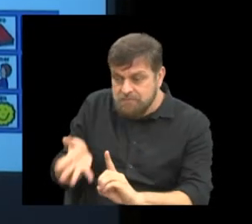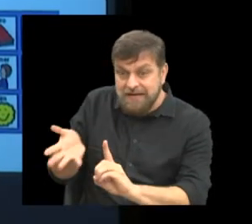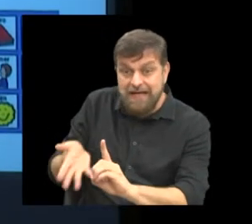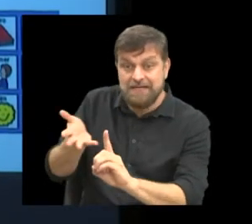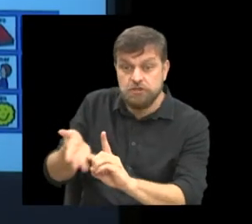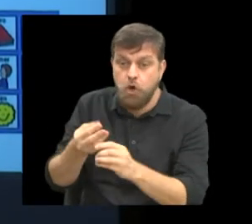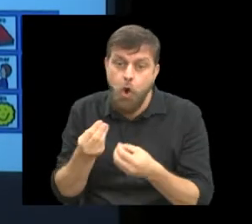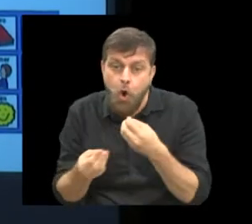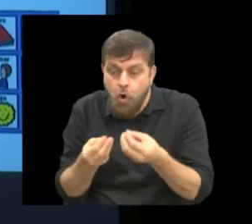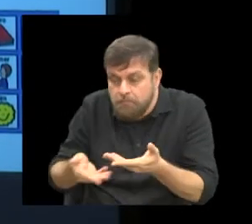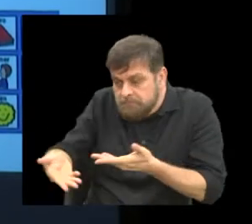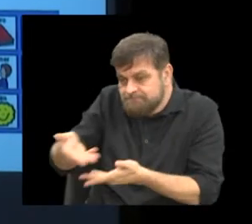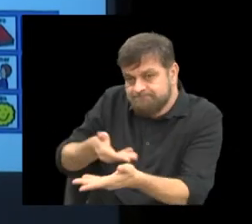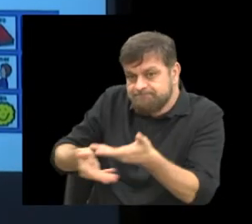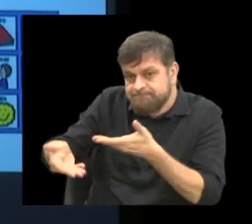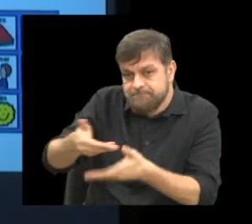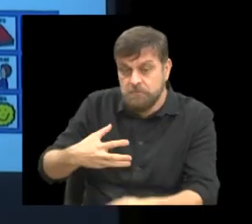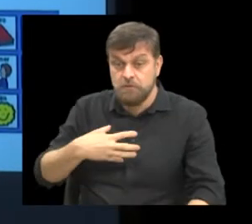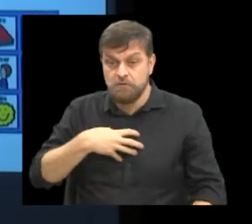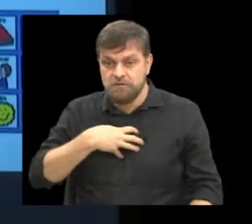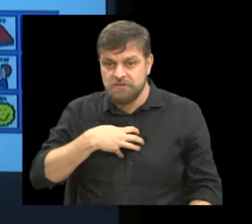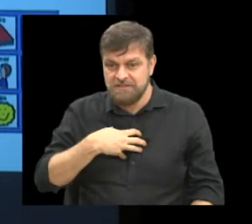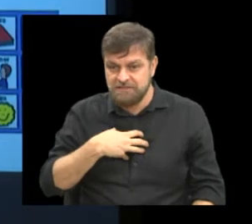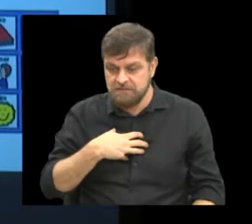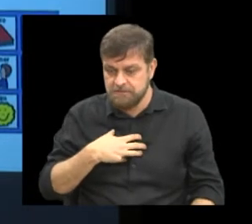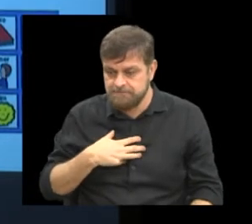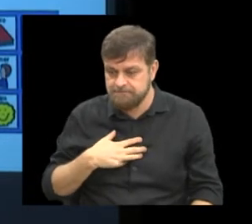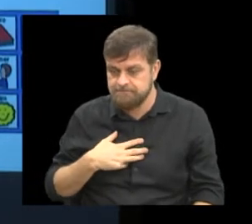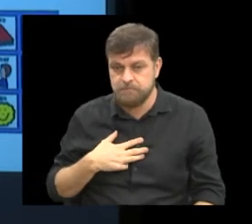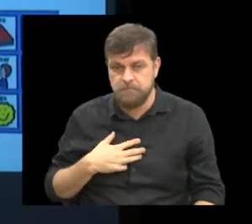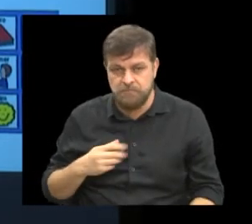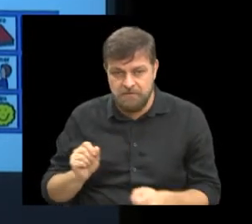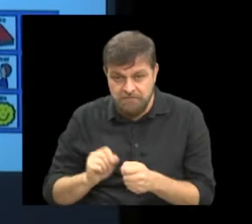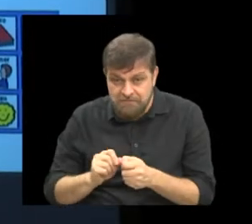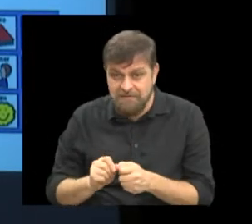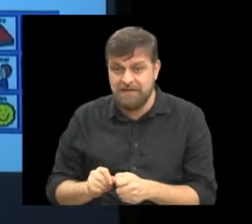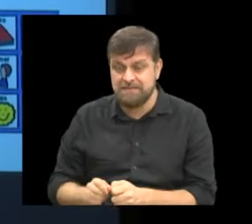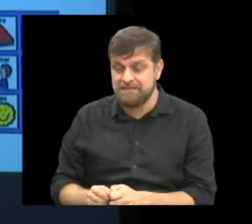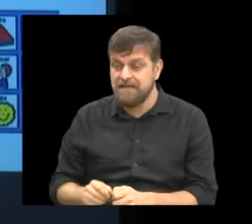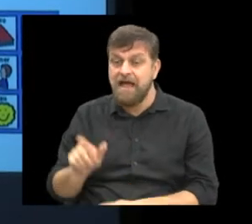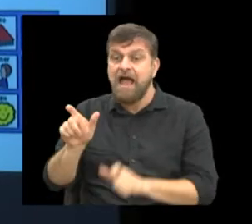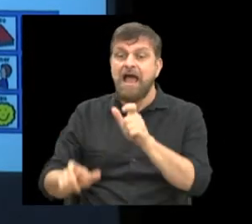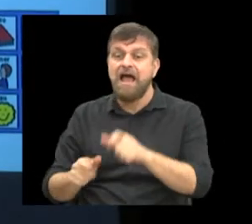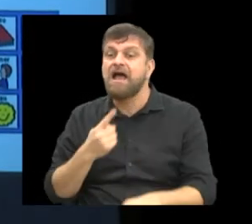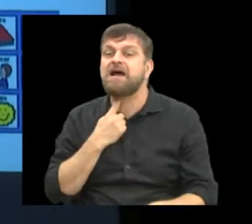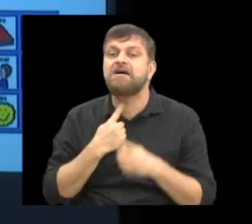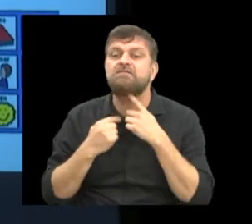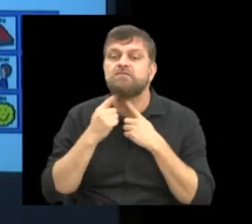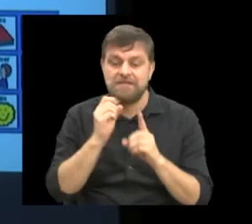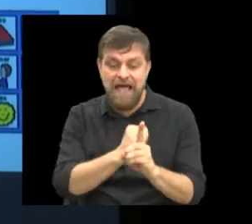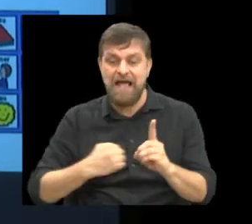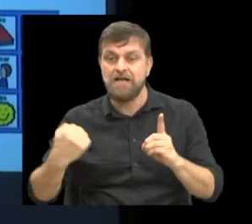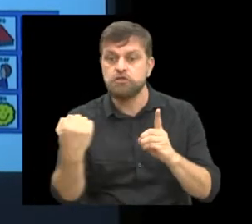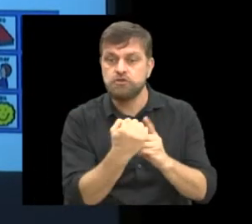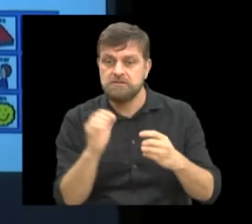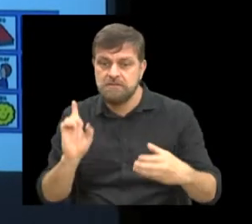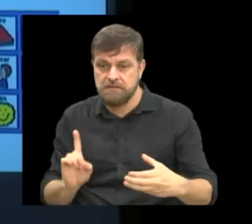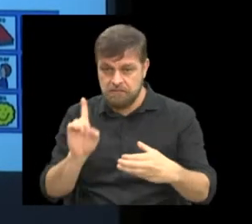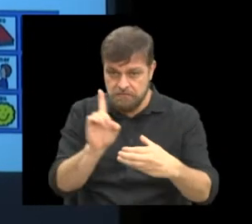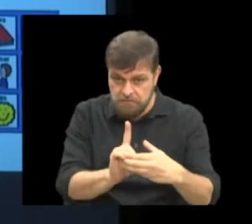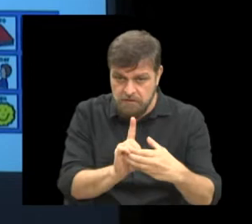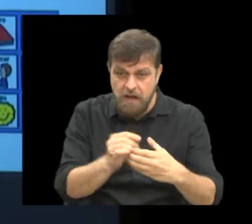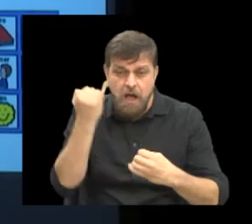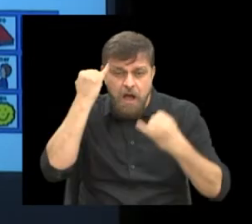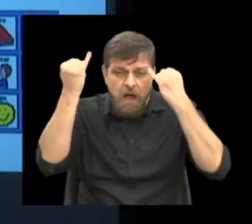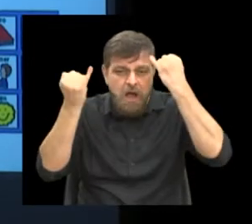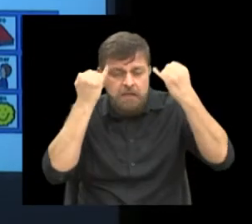se interagir, uma maneira de se relacionar que inspira a participação espontânea em relacionamentos sociais. A ideia